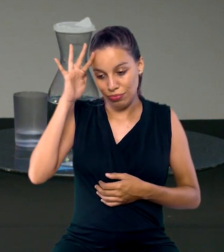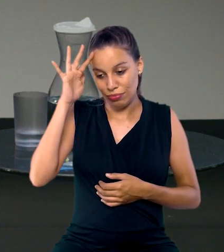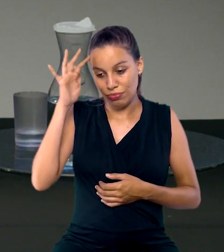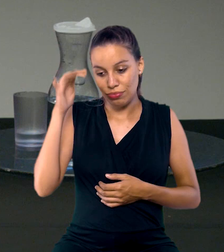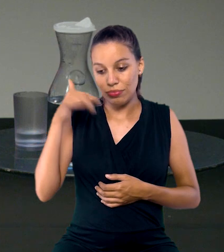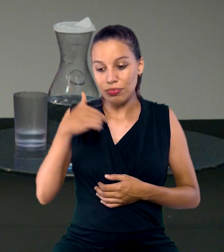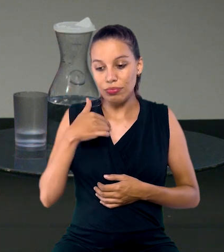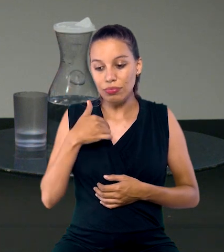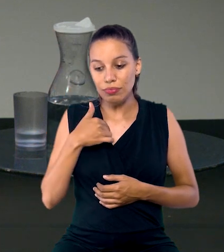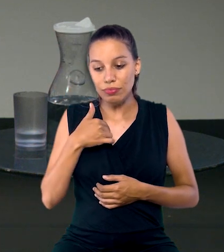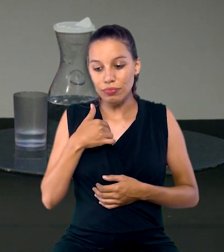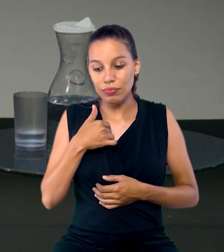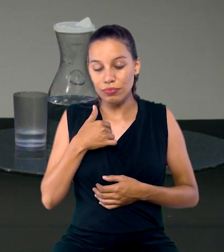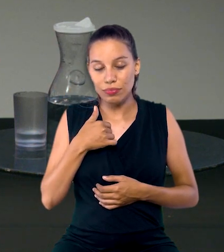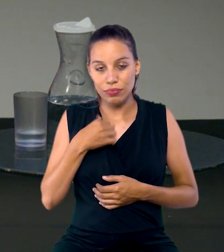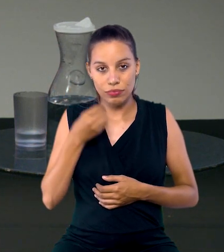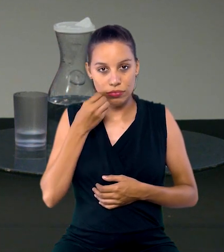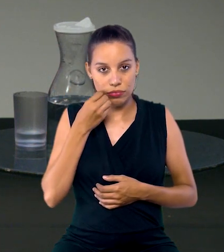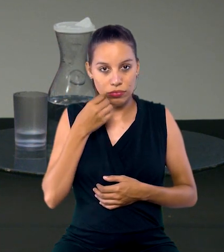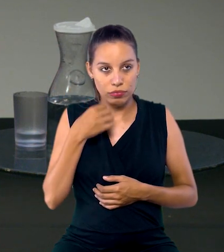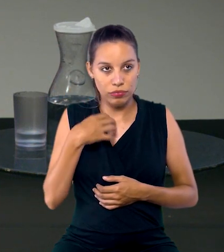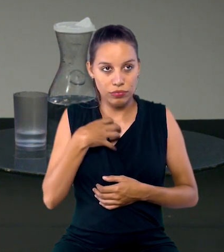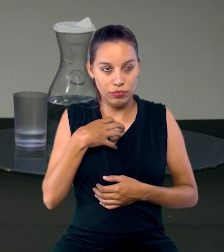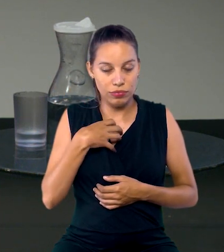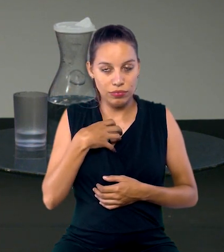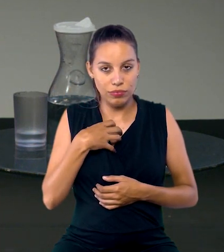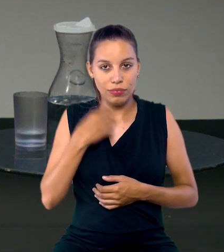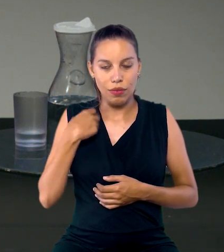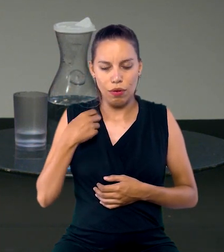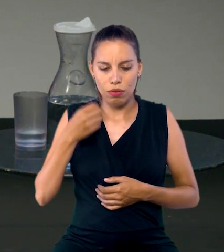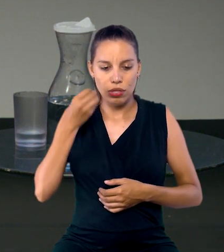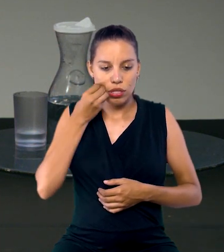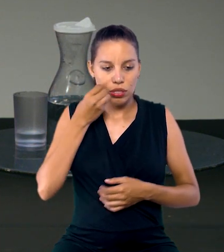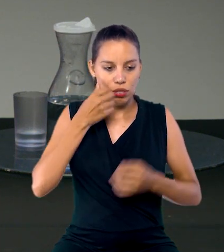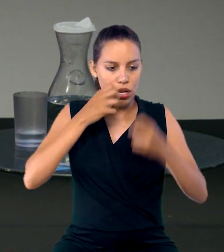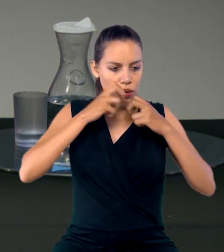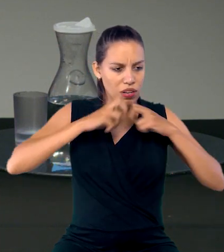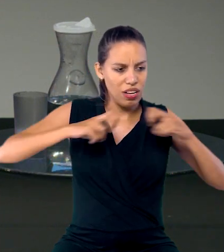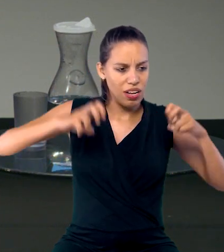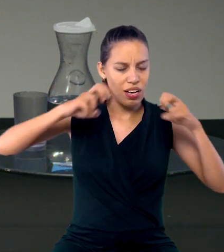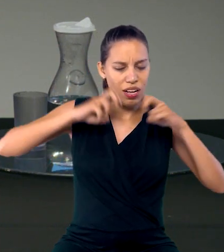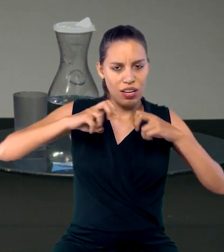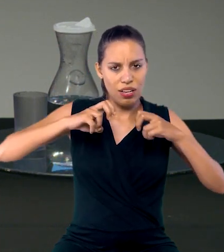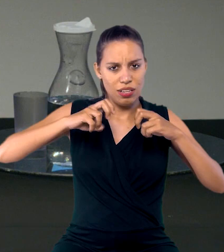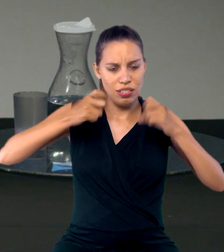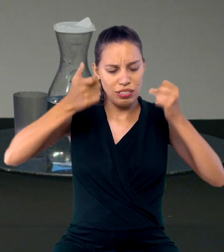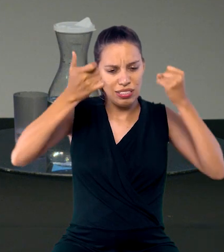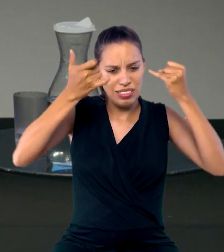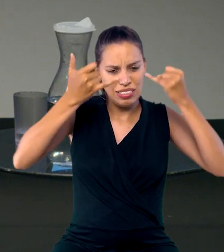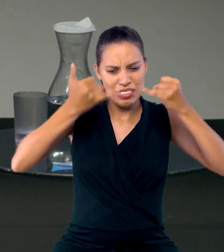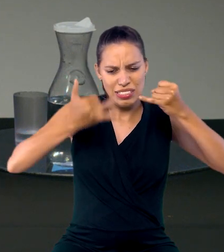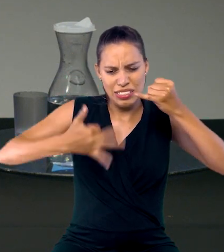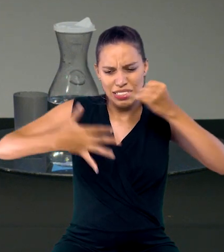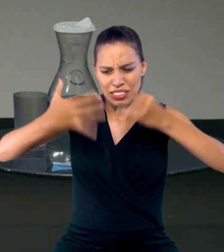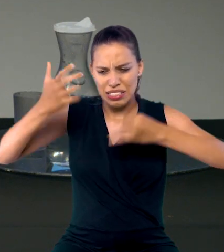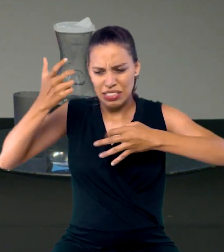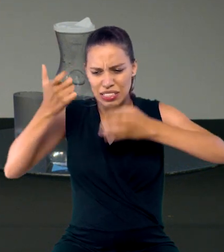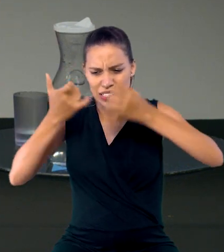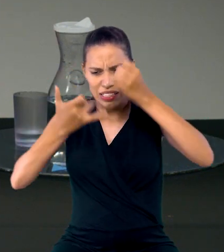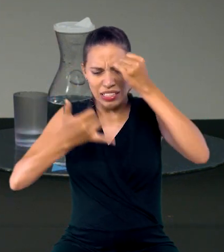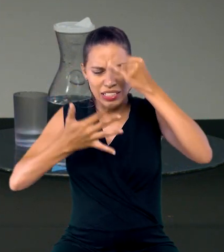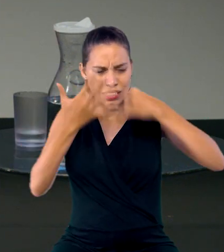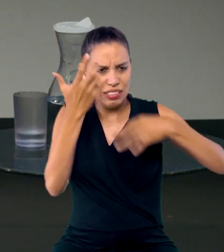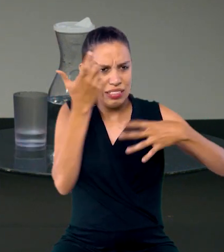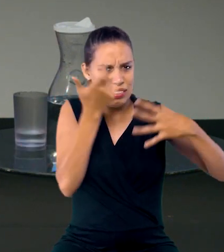Eu tenho sentido muito isso. Eu grito muito, né? Eu grito, eu